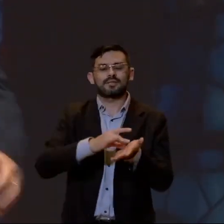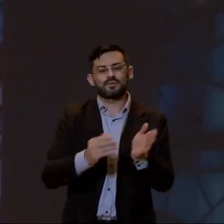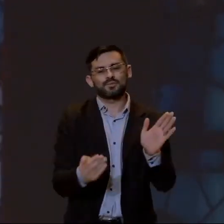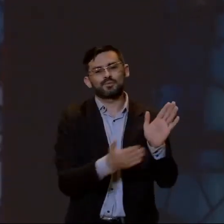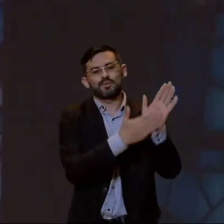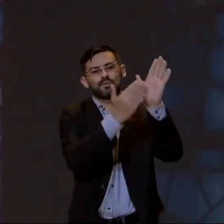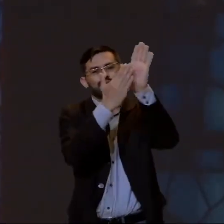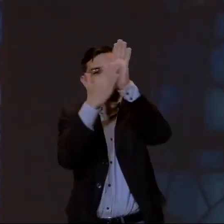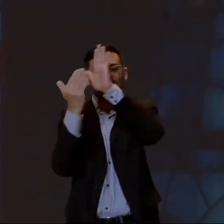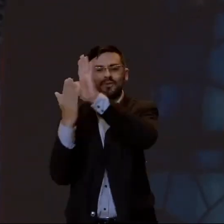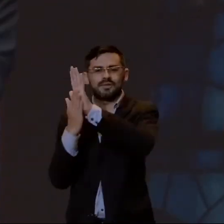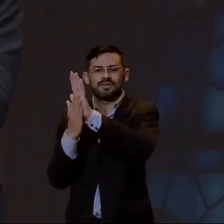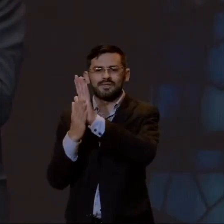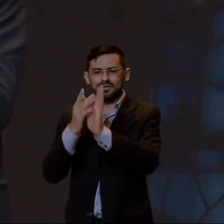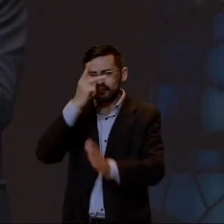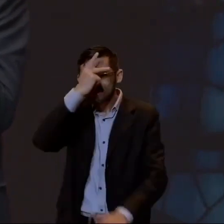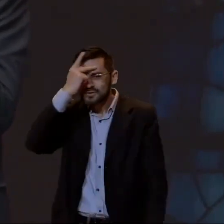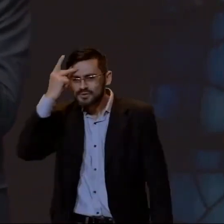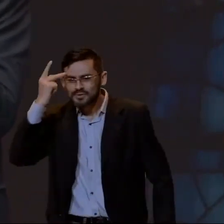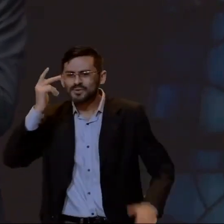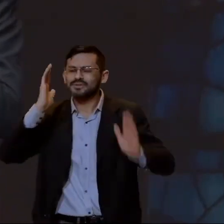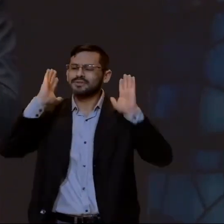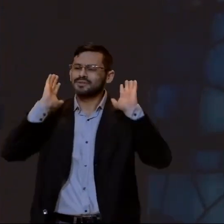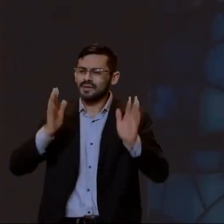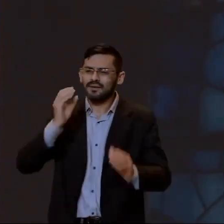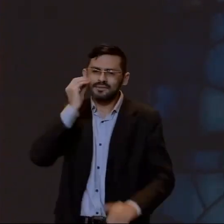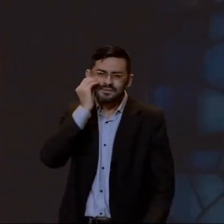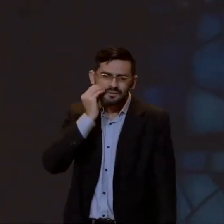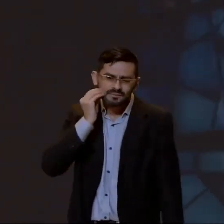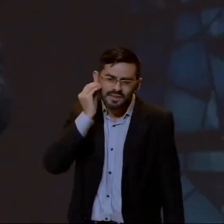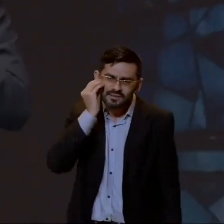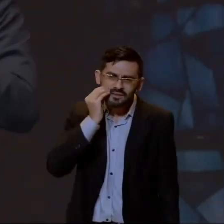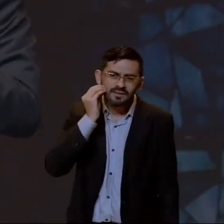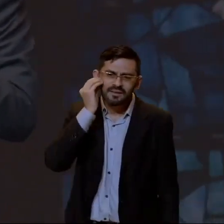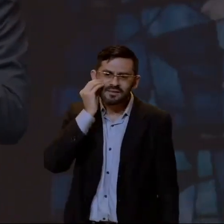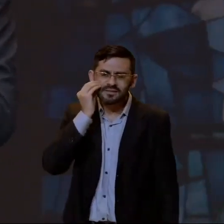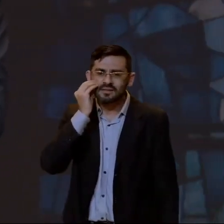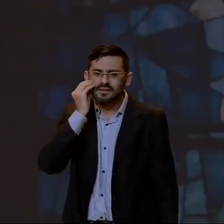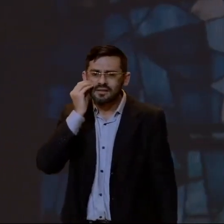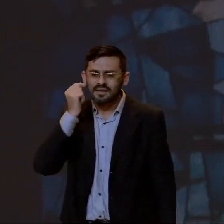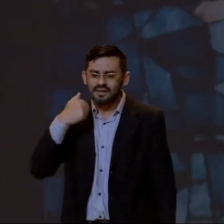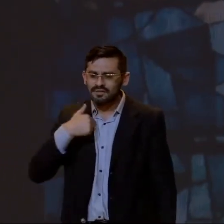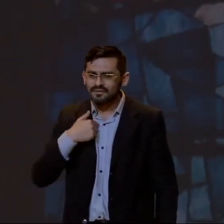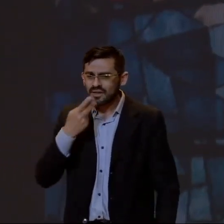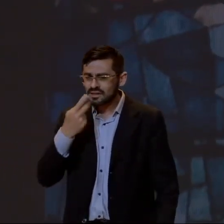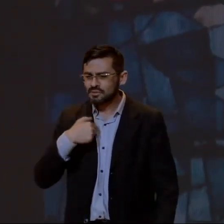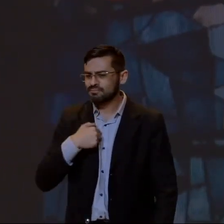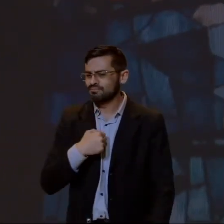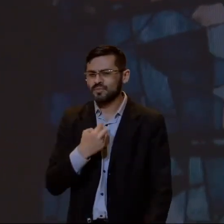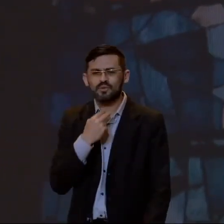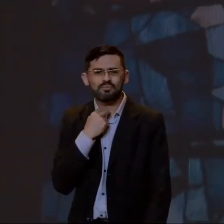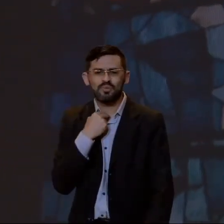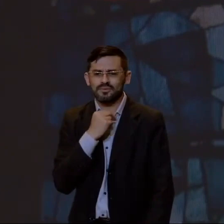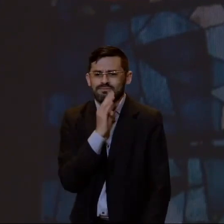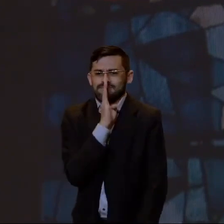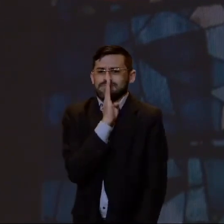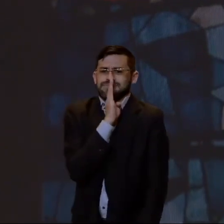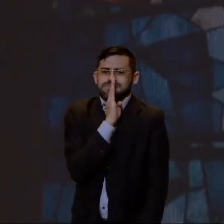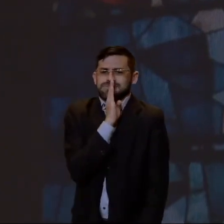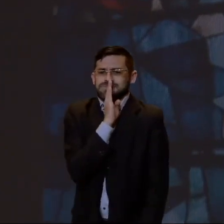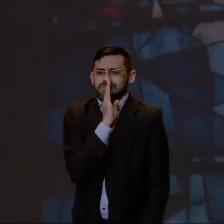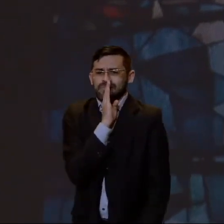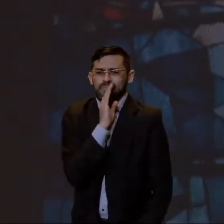De gente que tem experiências com Deus Todo-Poderoso e diz: eu não posso me calar, é Deus